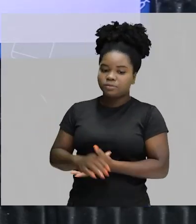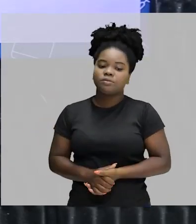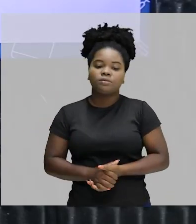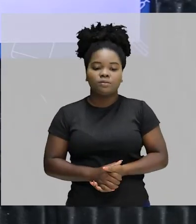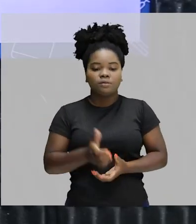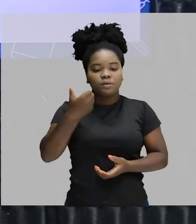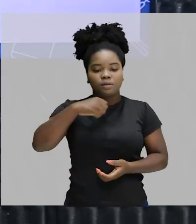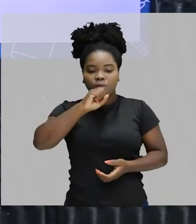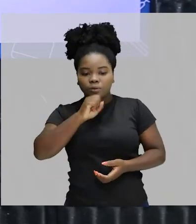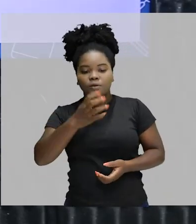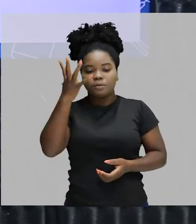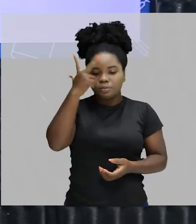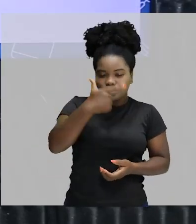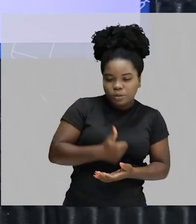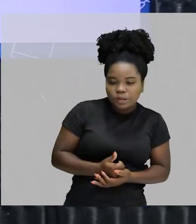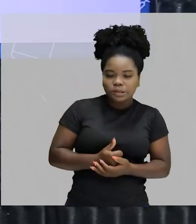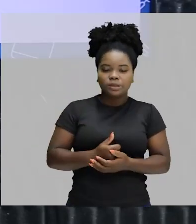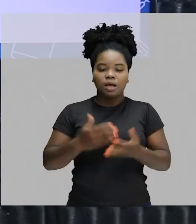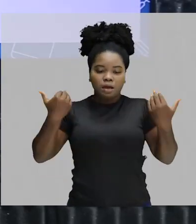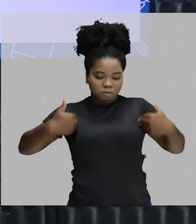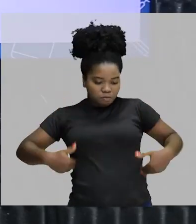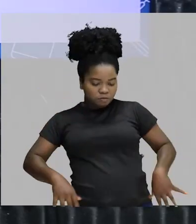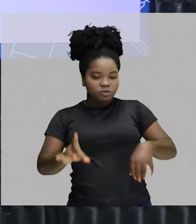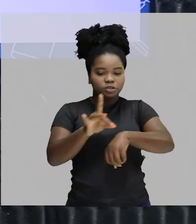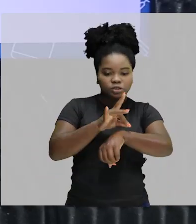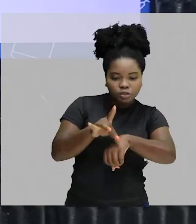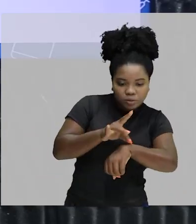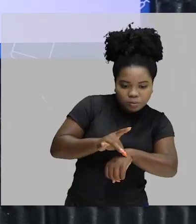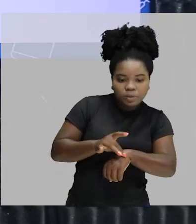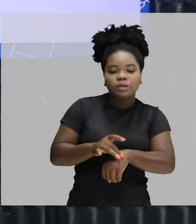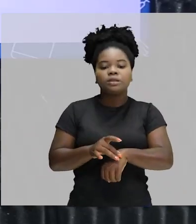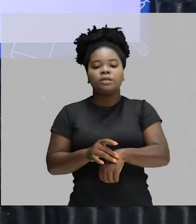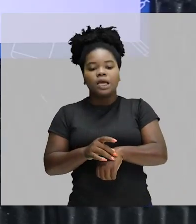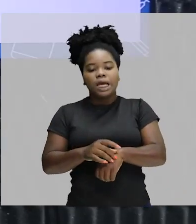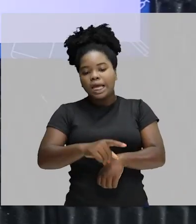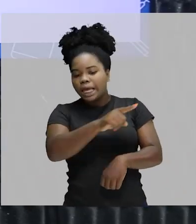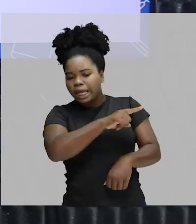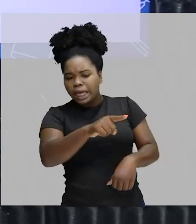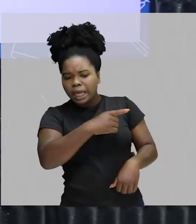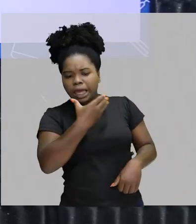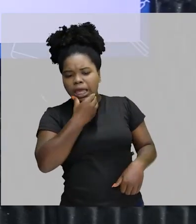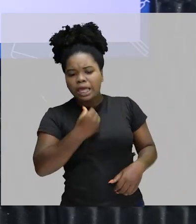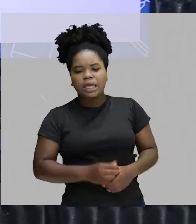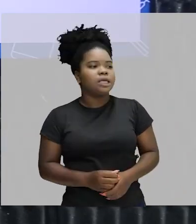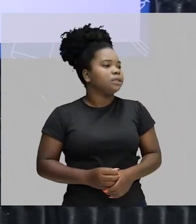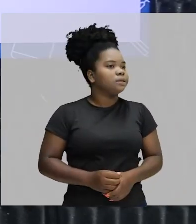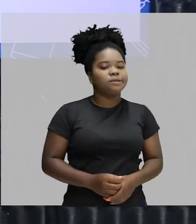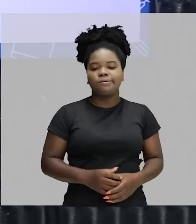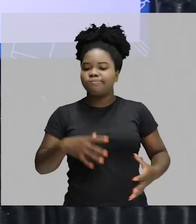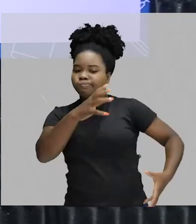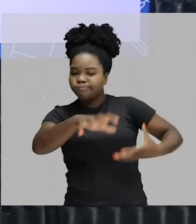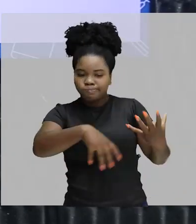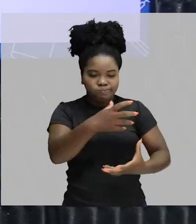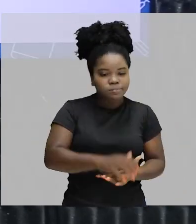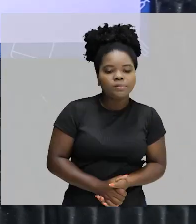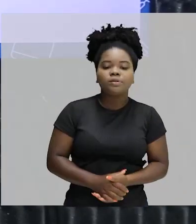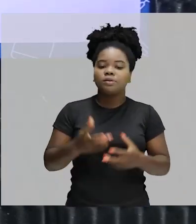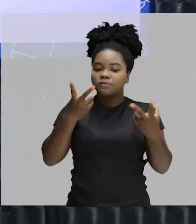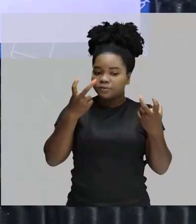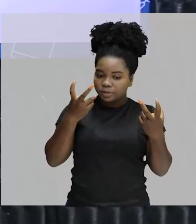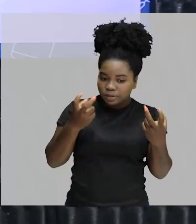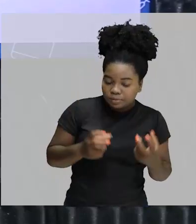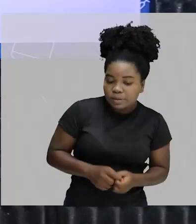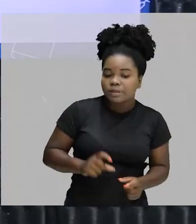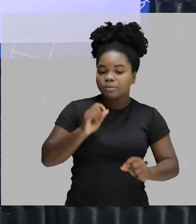está em negrito, ela dá uma qualidade, ela dá uma característica. No entanto, ela permanece no seu grau